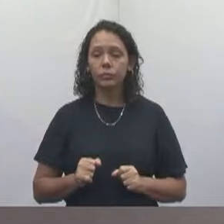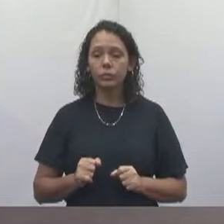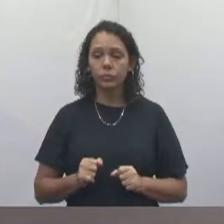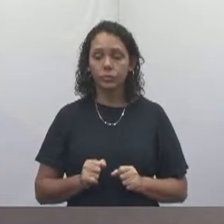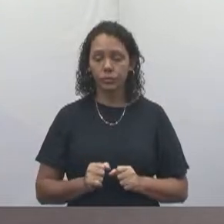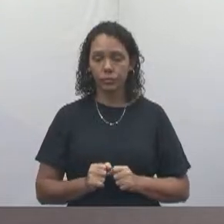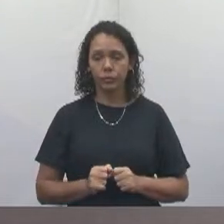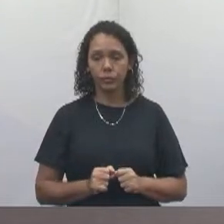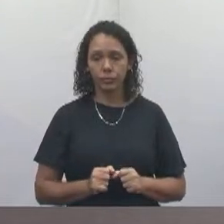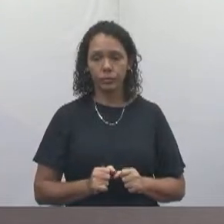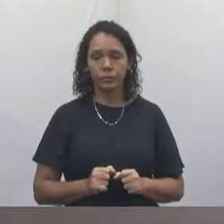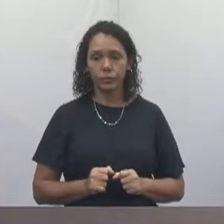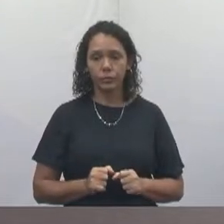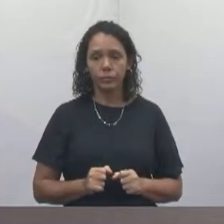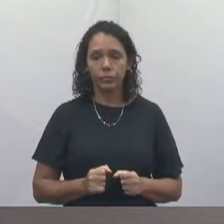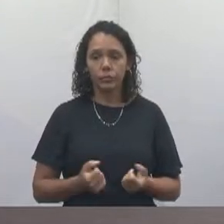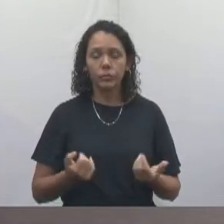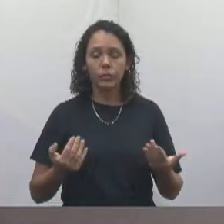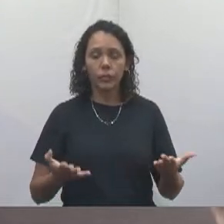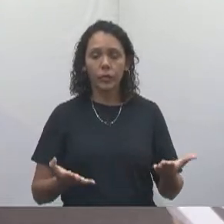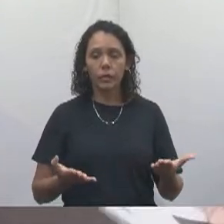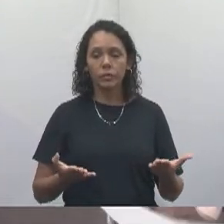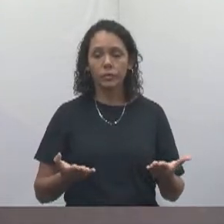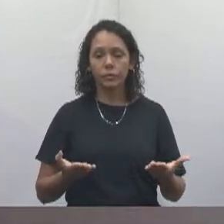naquela região, não é? Olha,